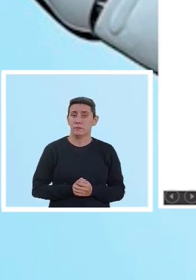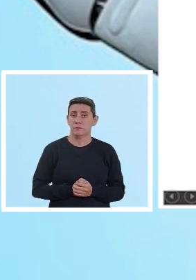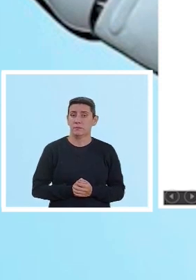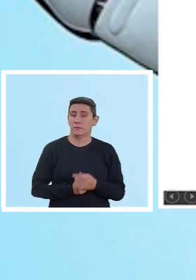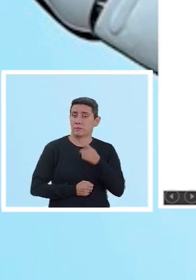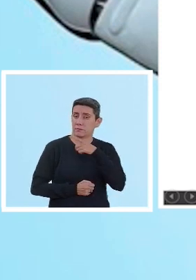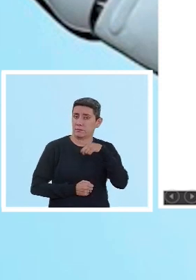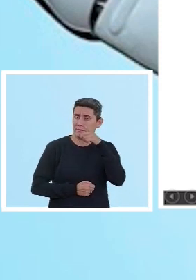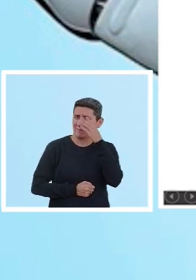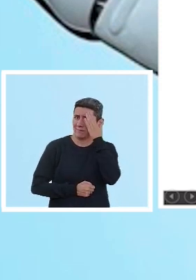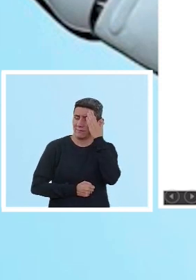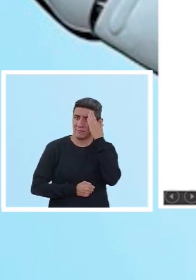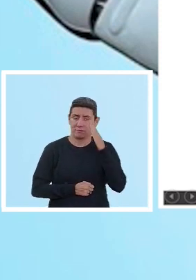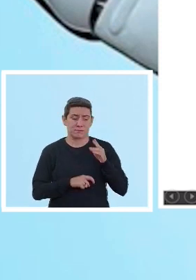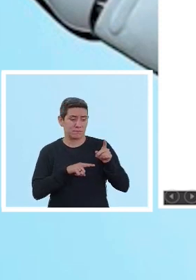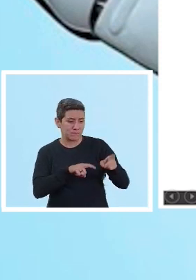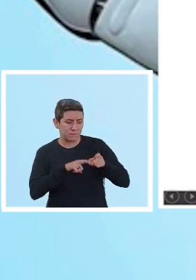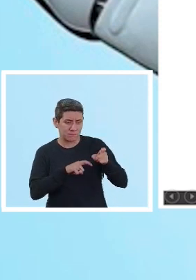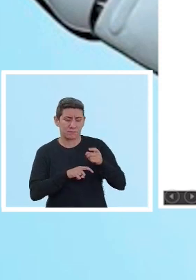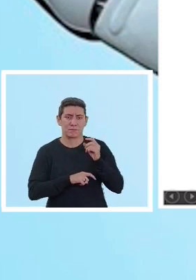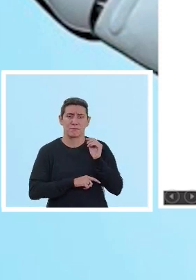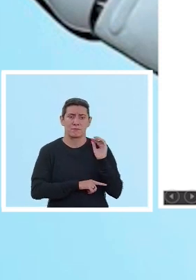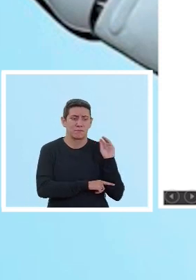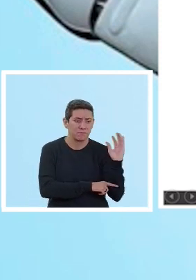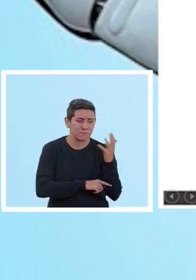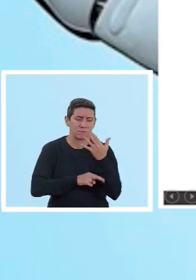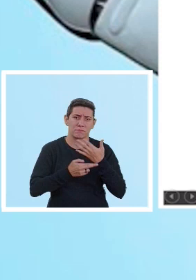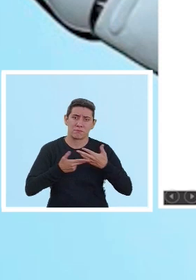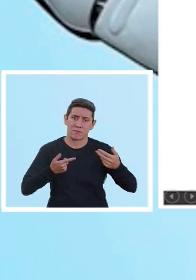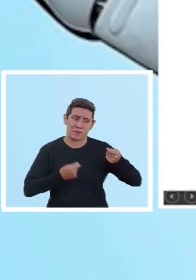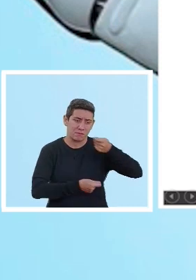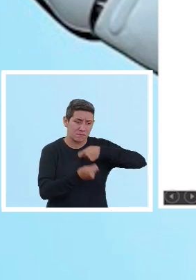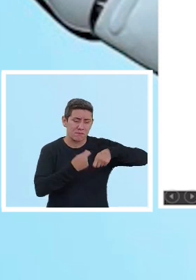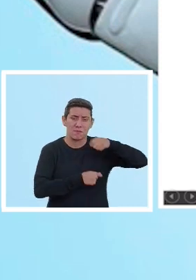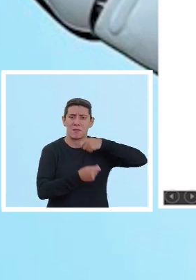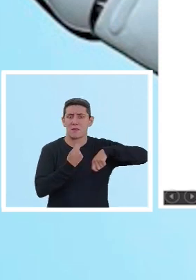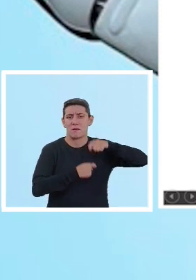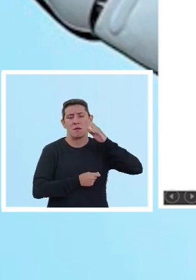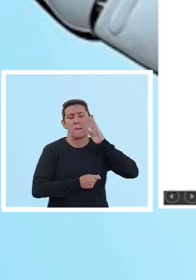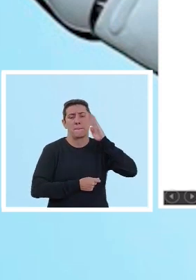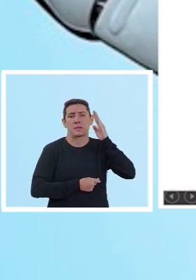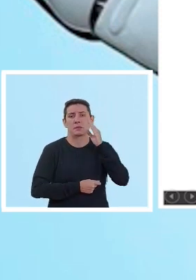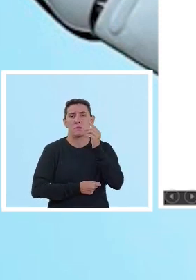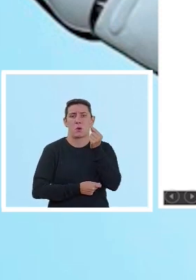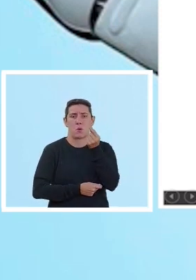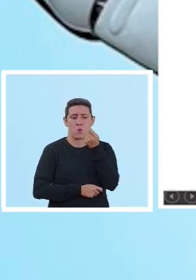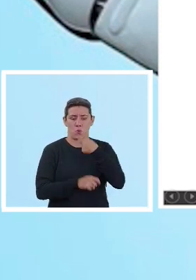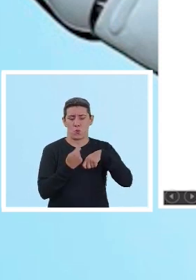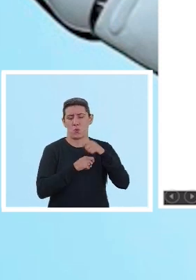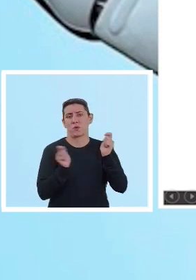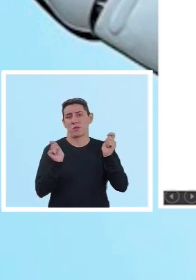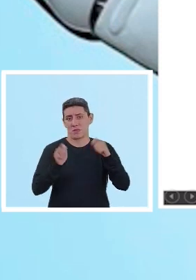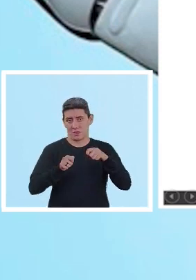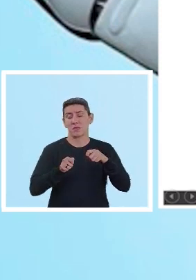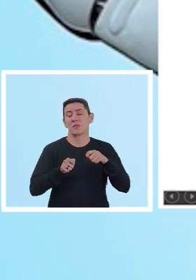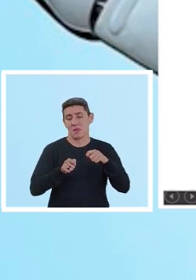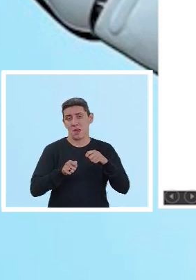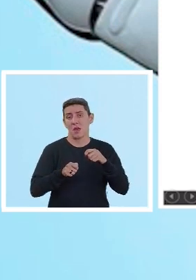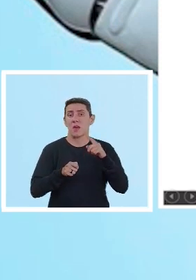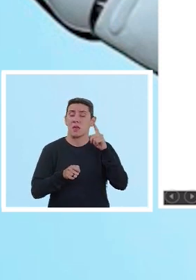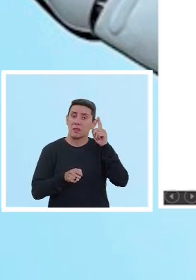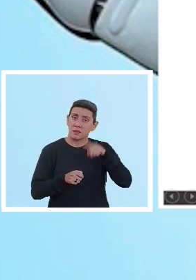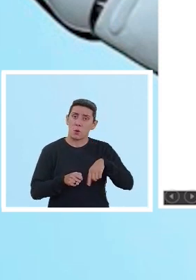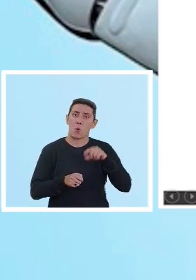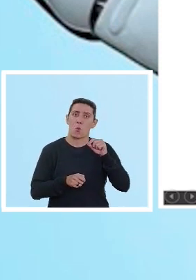pecuária agricultura elas é base né O agronegócio é base da nossa balança comercial então o nosso país é um país